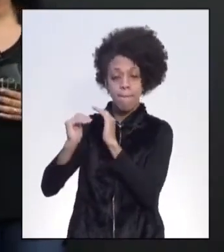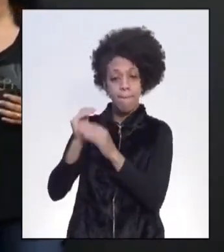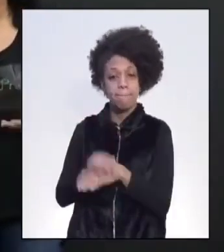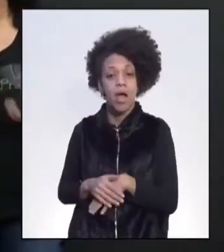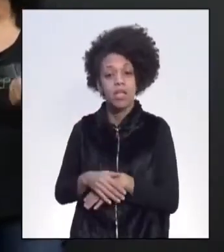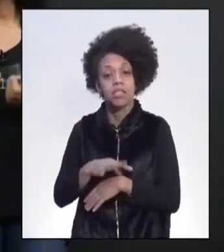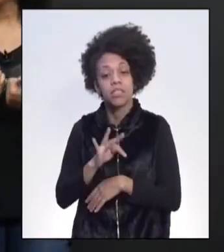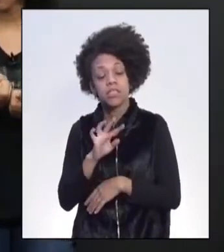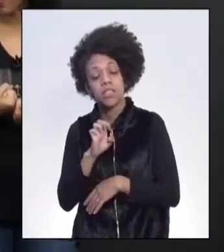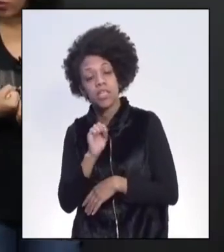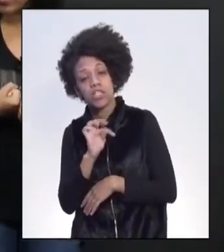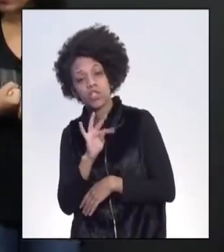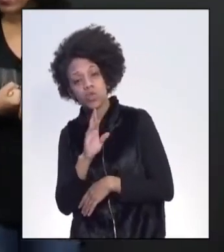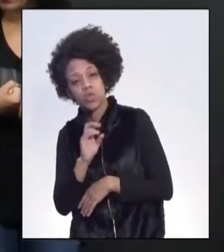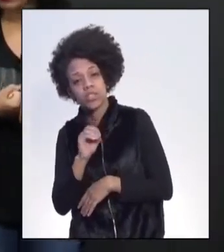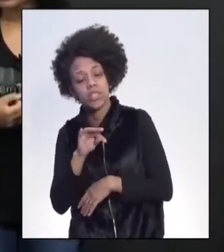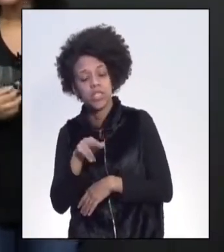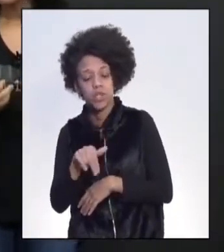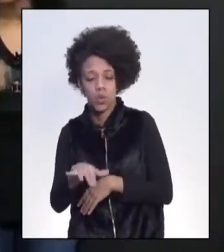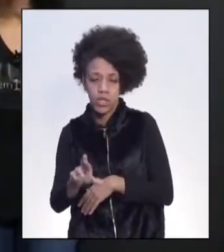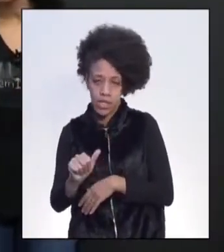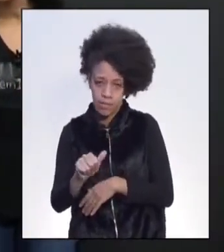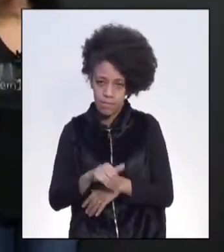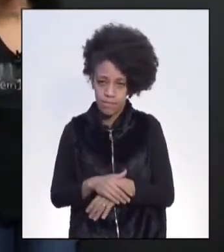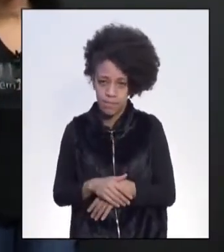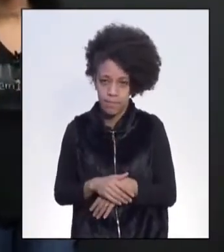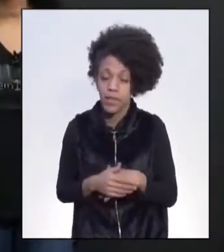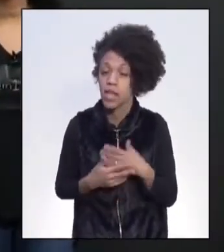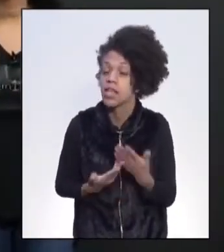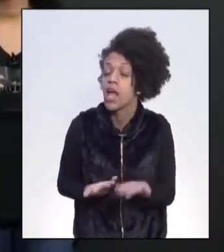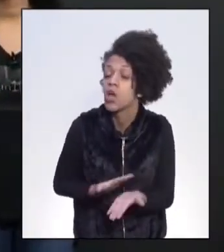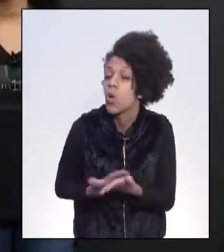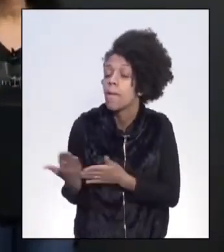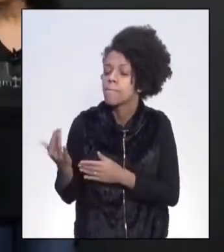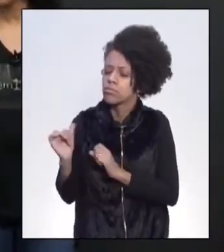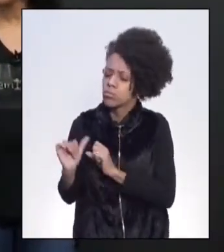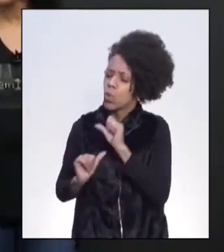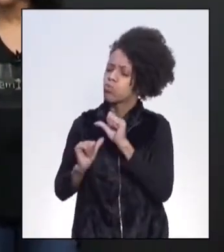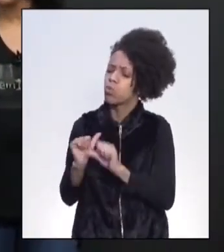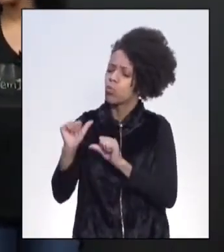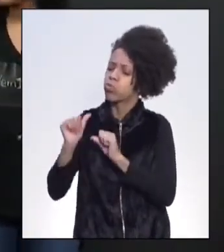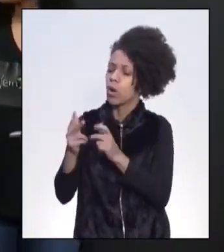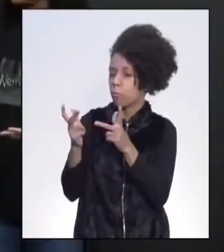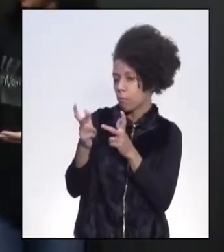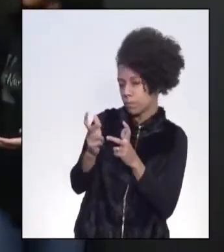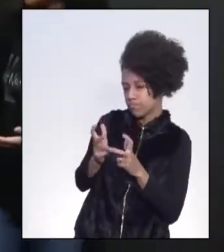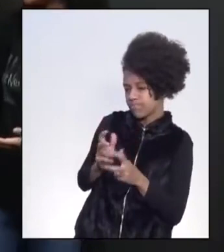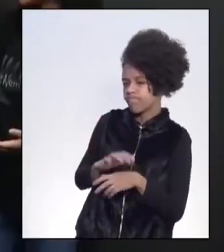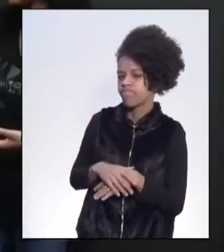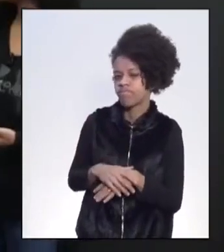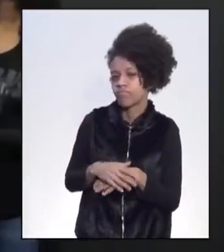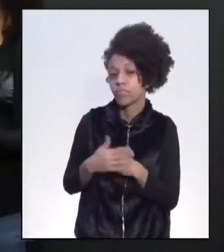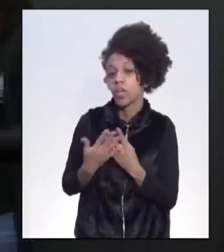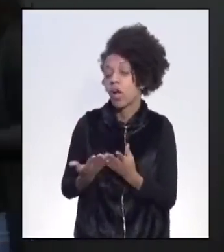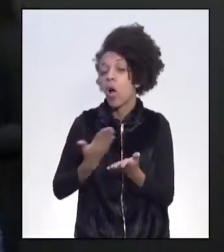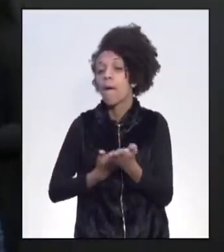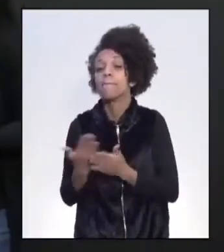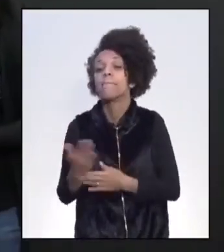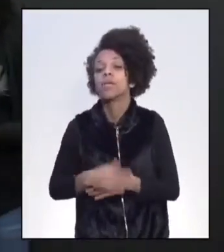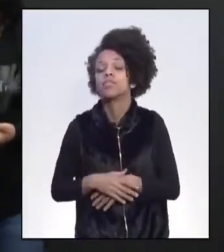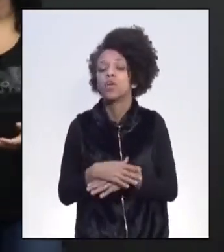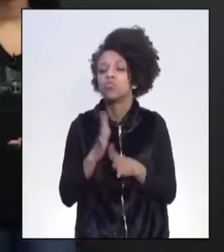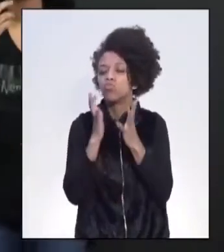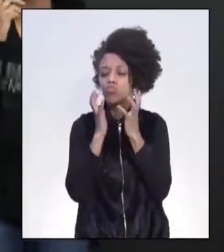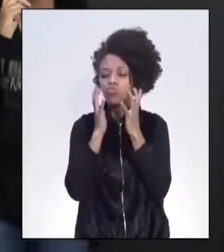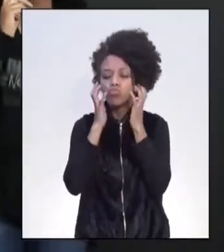da testosterona no corpo desse menino. E aí começam a ser mudanças perceptíveis. A começar no